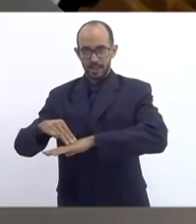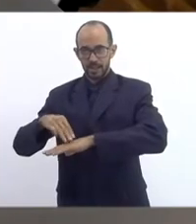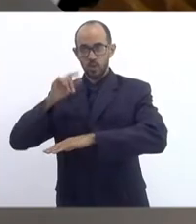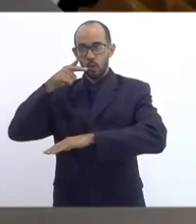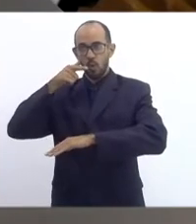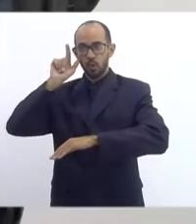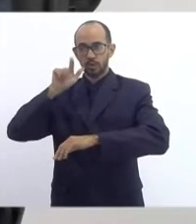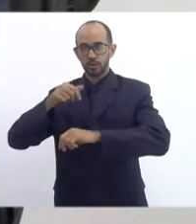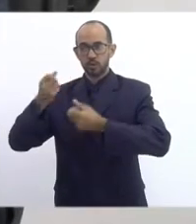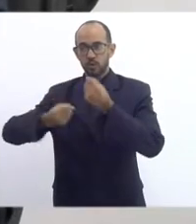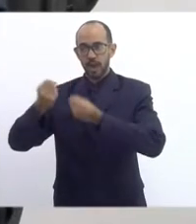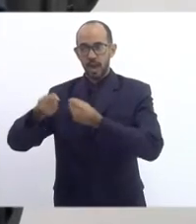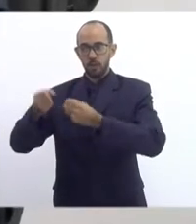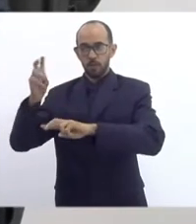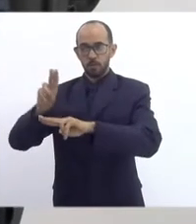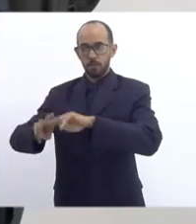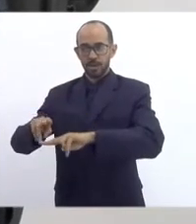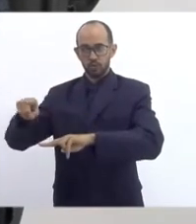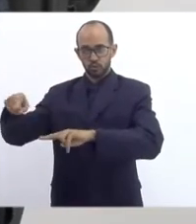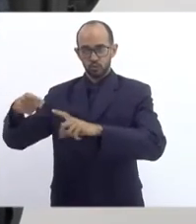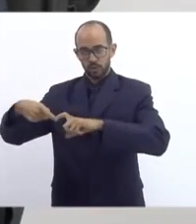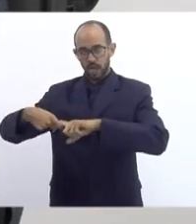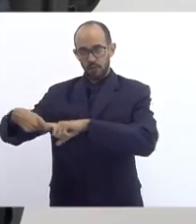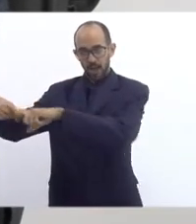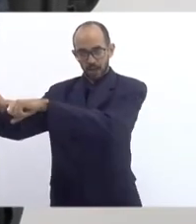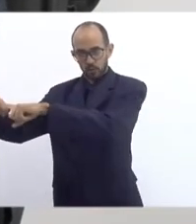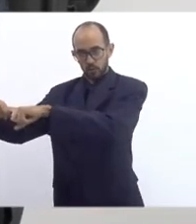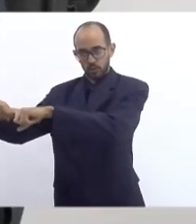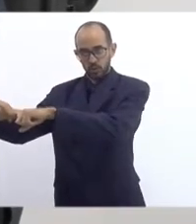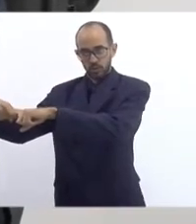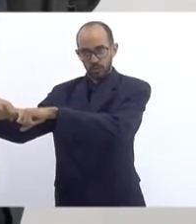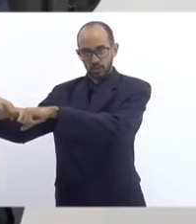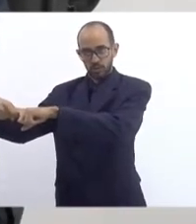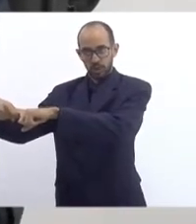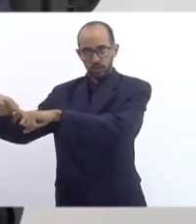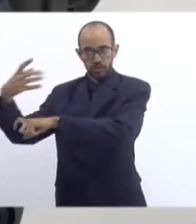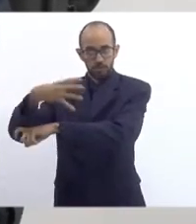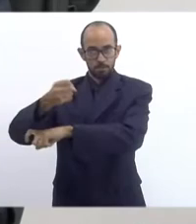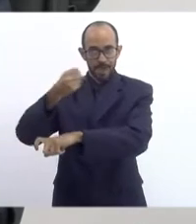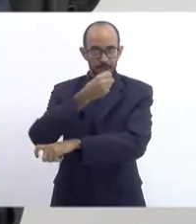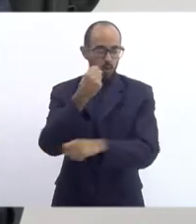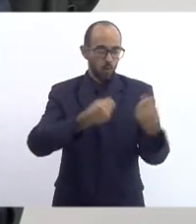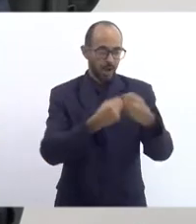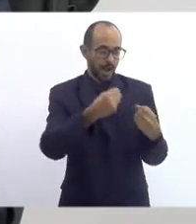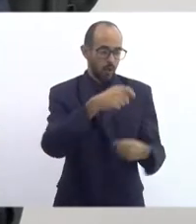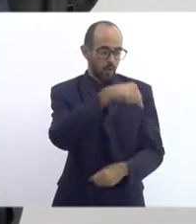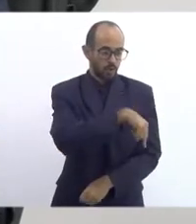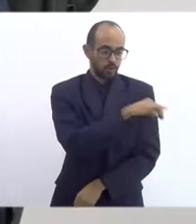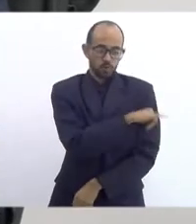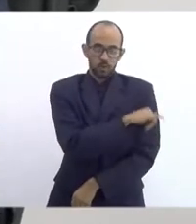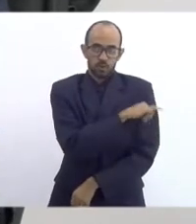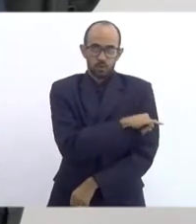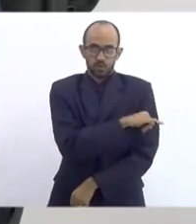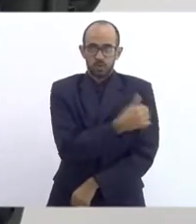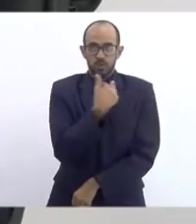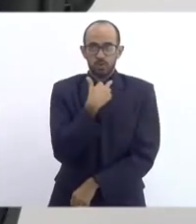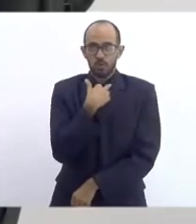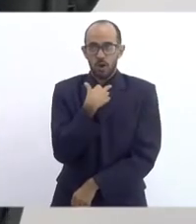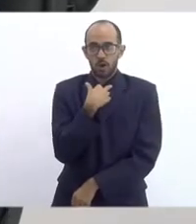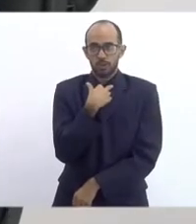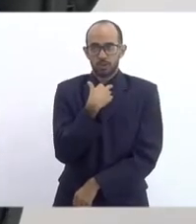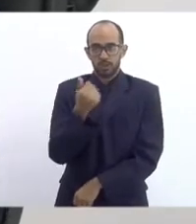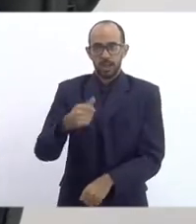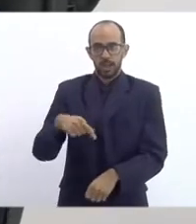qualquer razão, tenha sido rebocado, você só pega o carro no Rio. E não pode pegar em Macaé, no local onde você